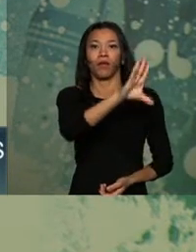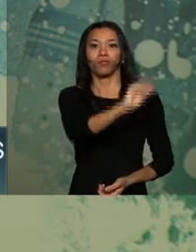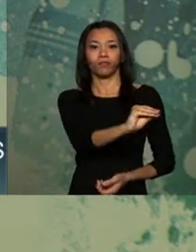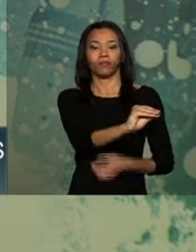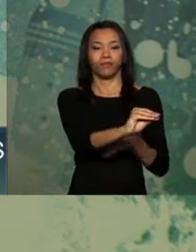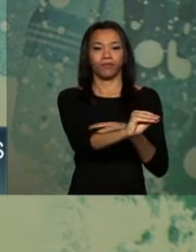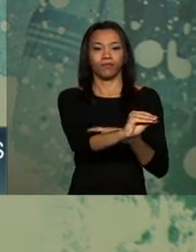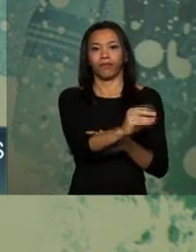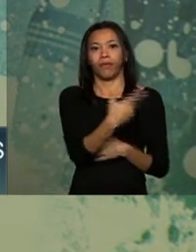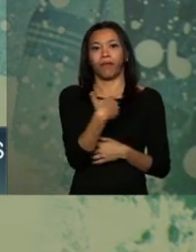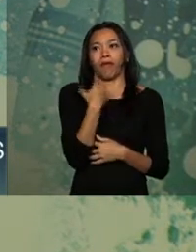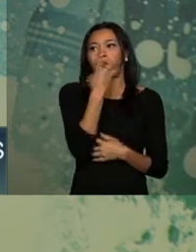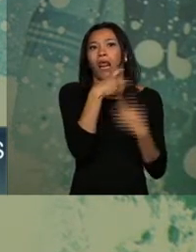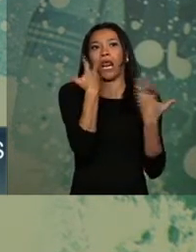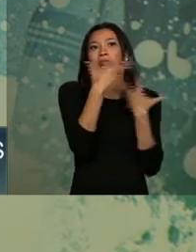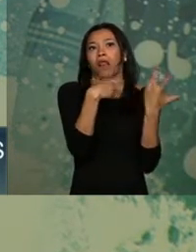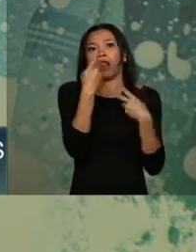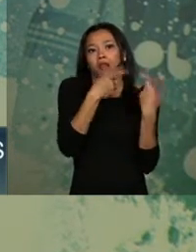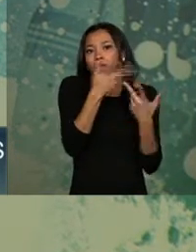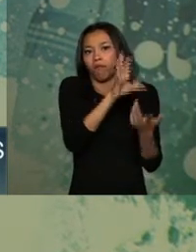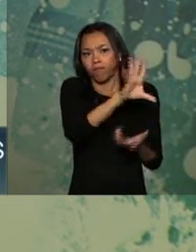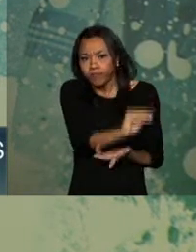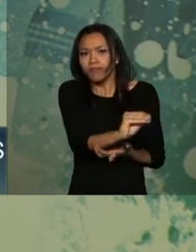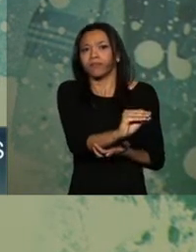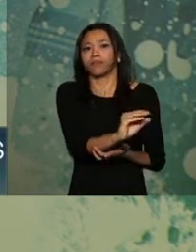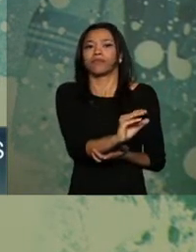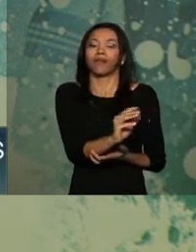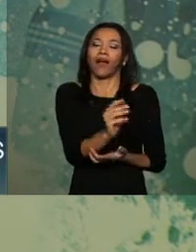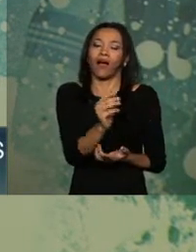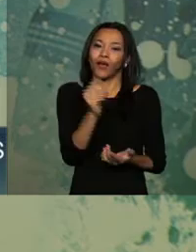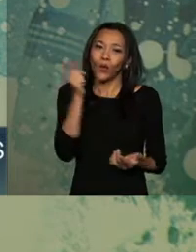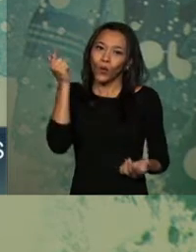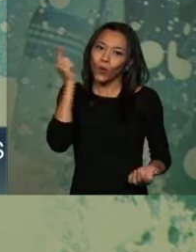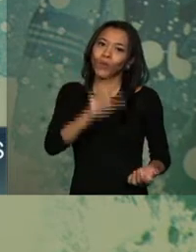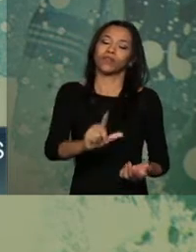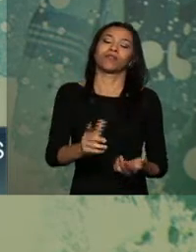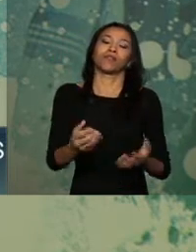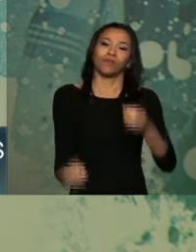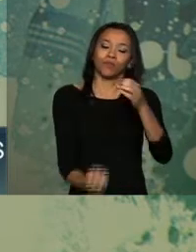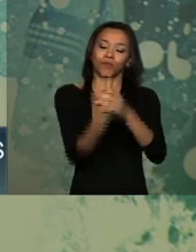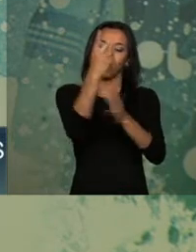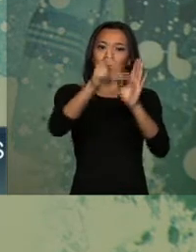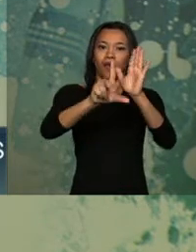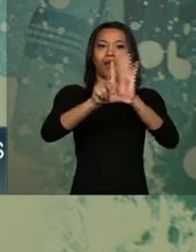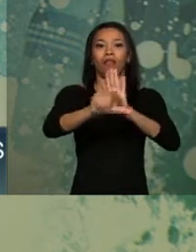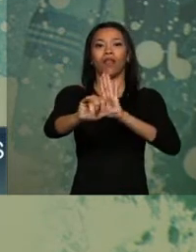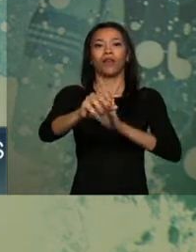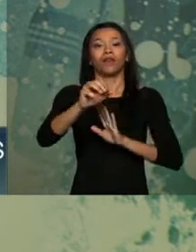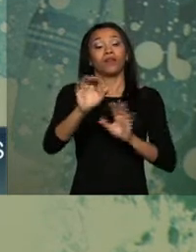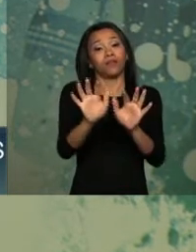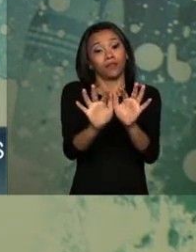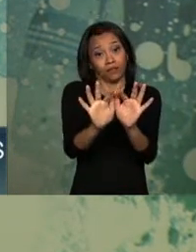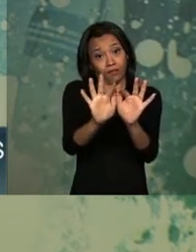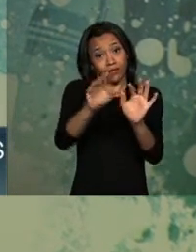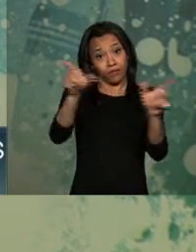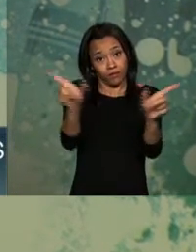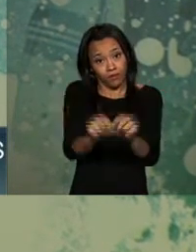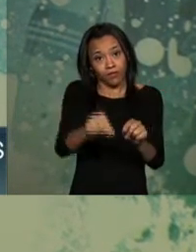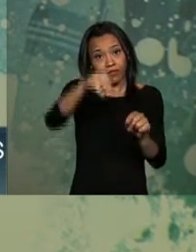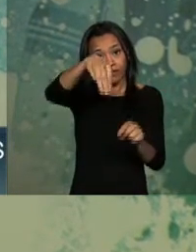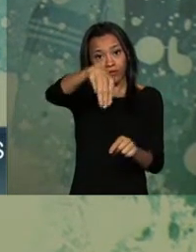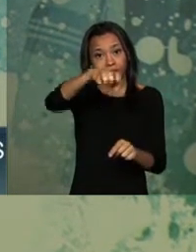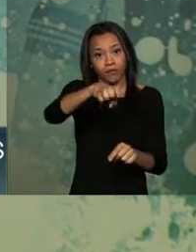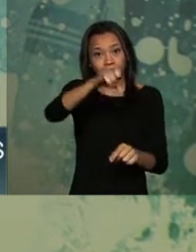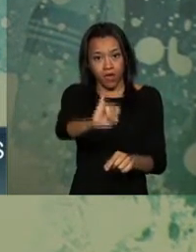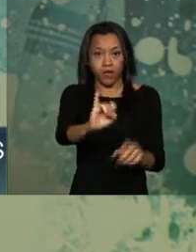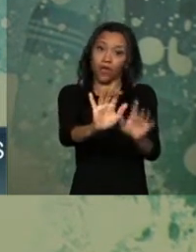é exatamente para o controle. E foi assim que nós conseguimos nascer o Simples. Então, tivemos uma